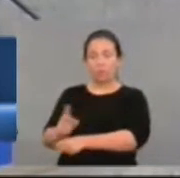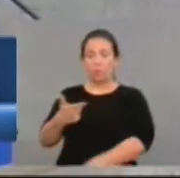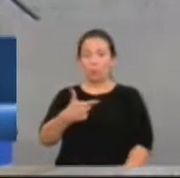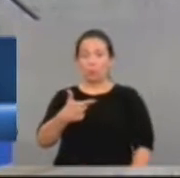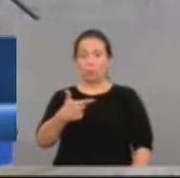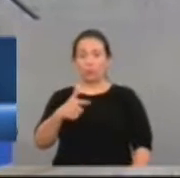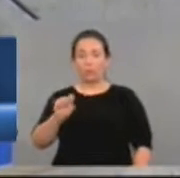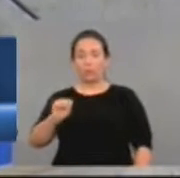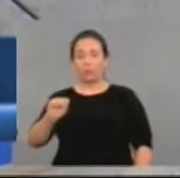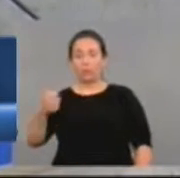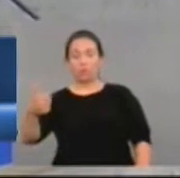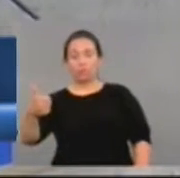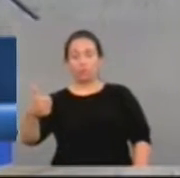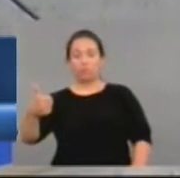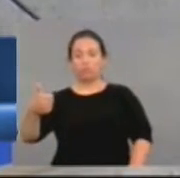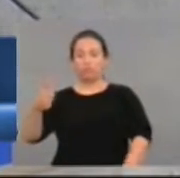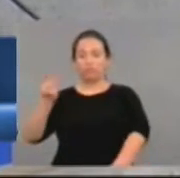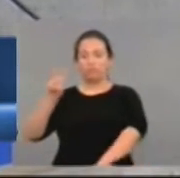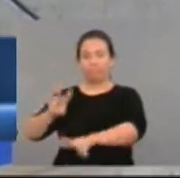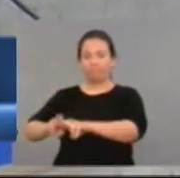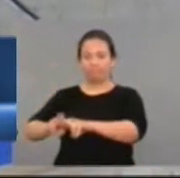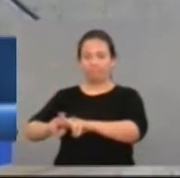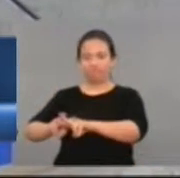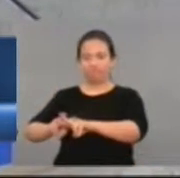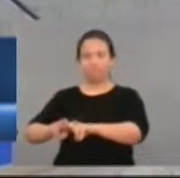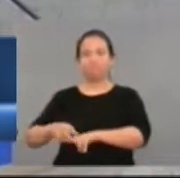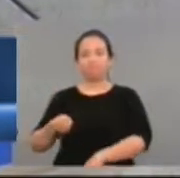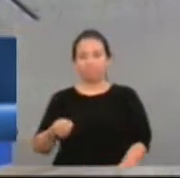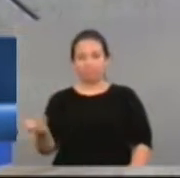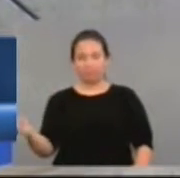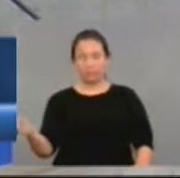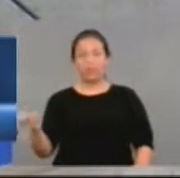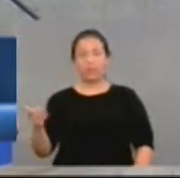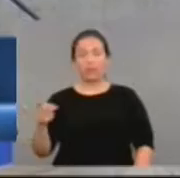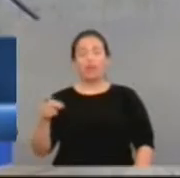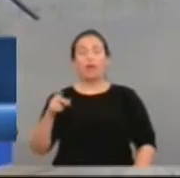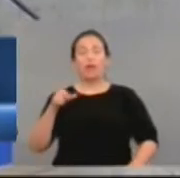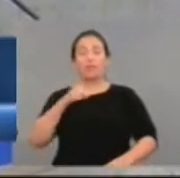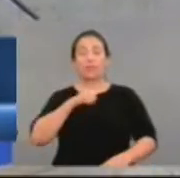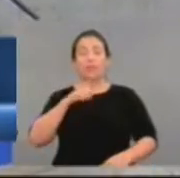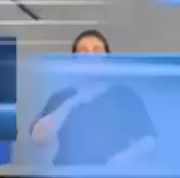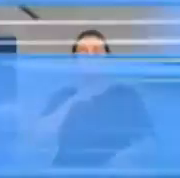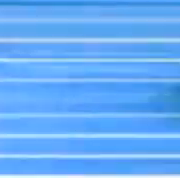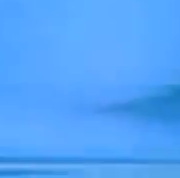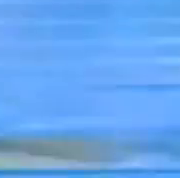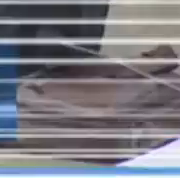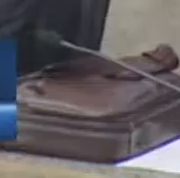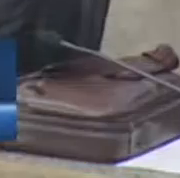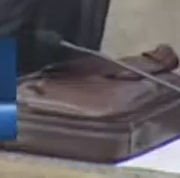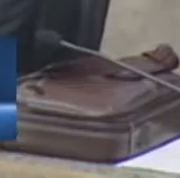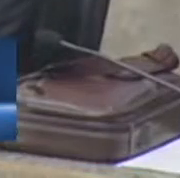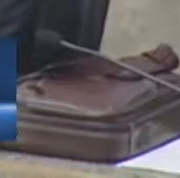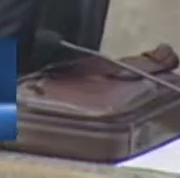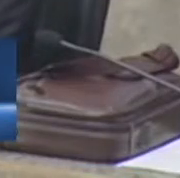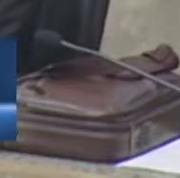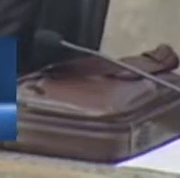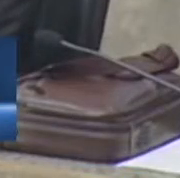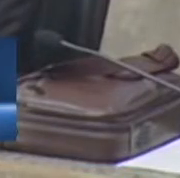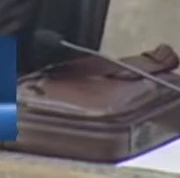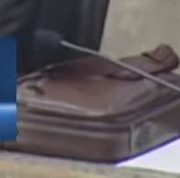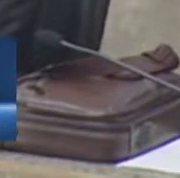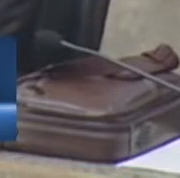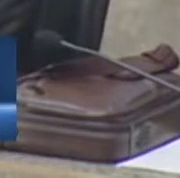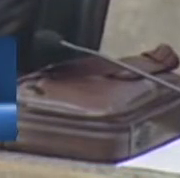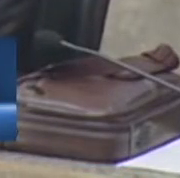presos quando a organização internacional do trabalho disse que Deva ser um para CCO nos momentos de maior